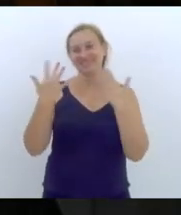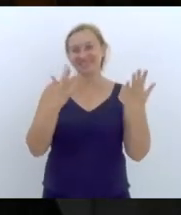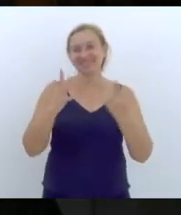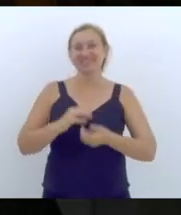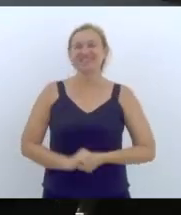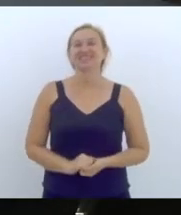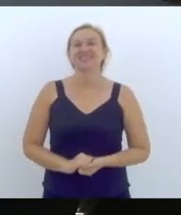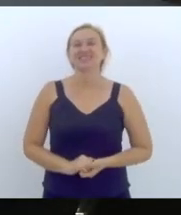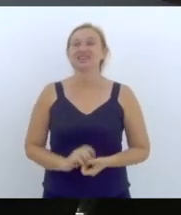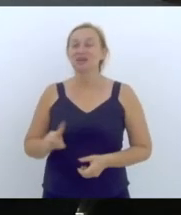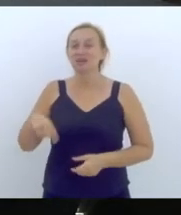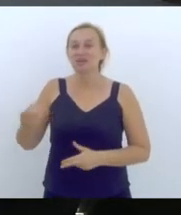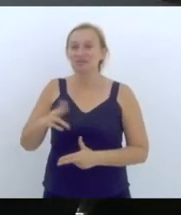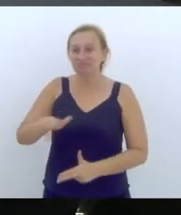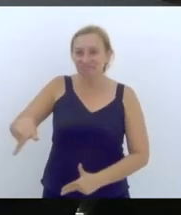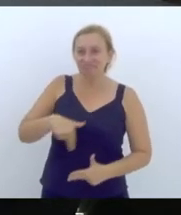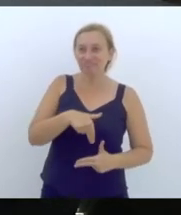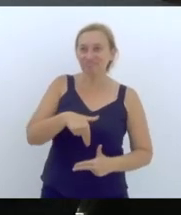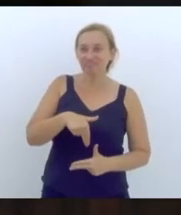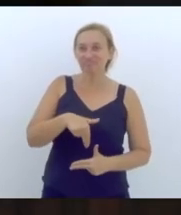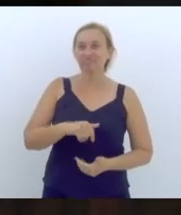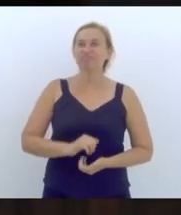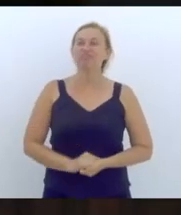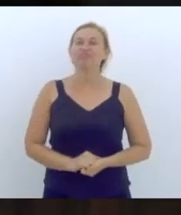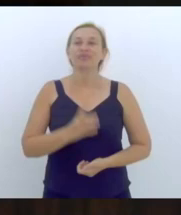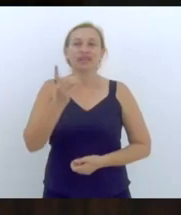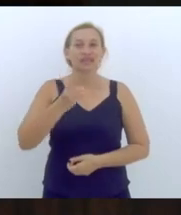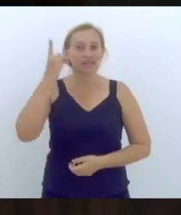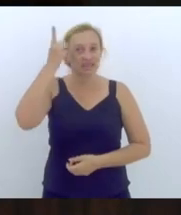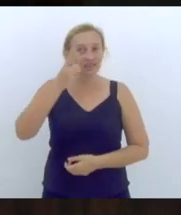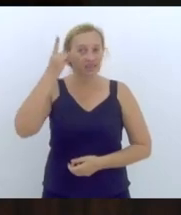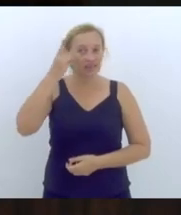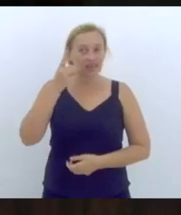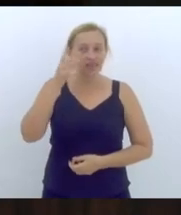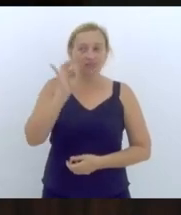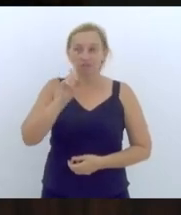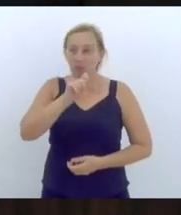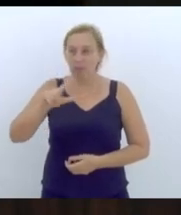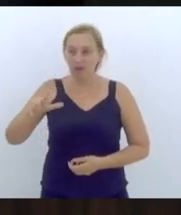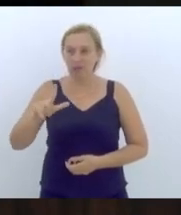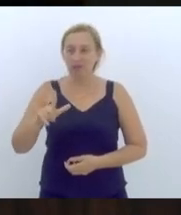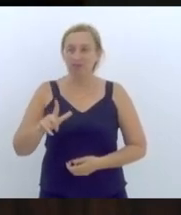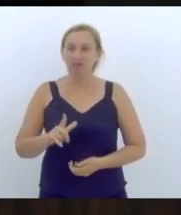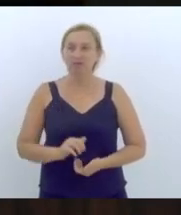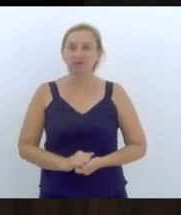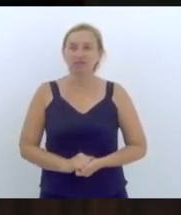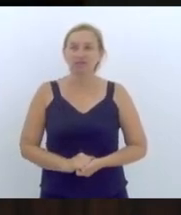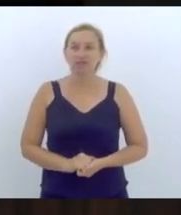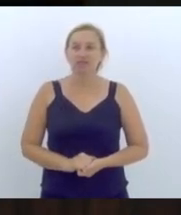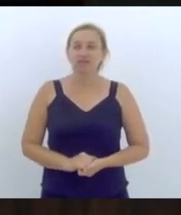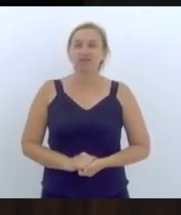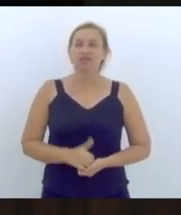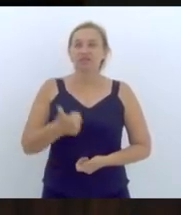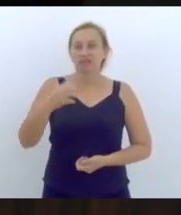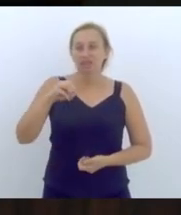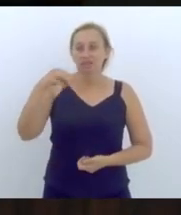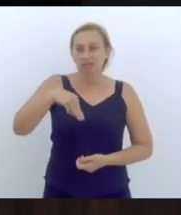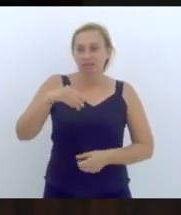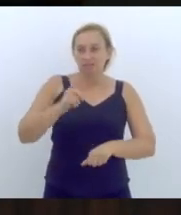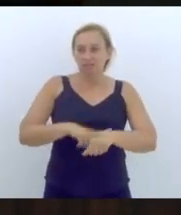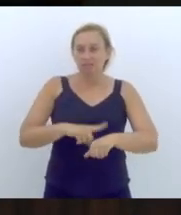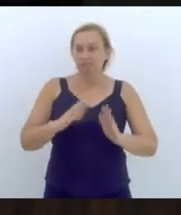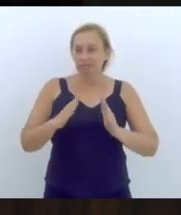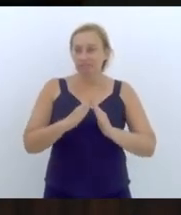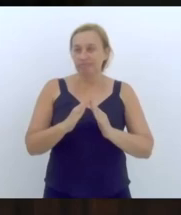Próximo orador inscrito, deputado Felipe Poubel. Vossa Excelência dispõe de 10